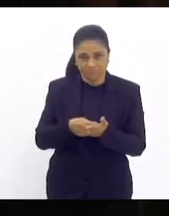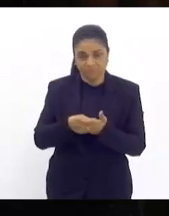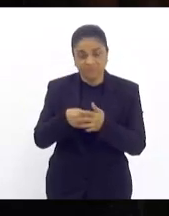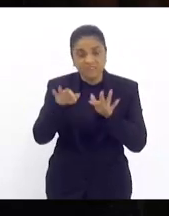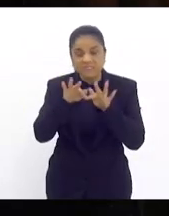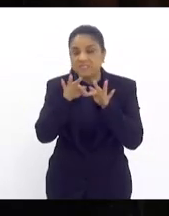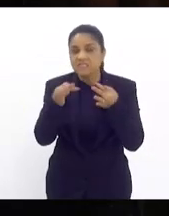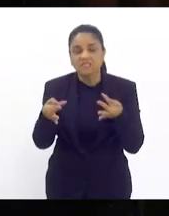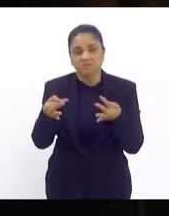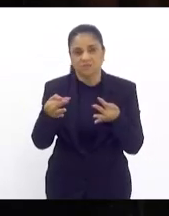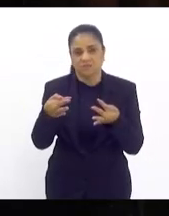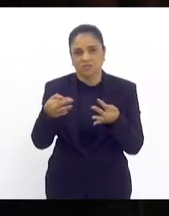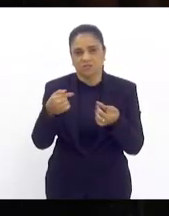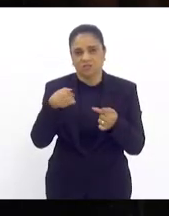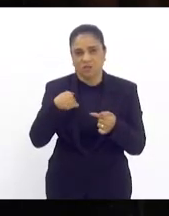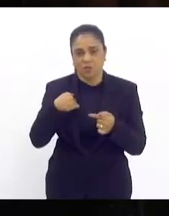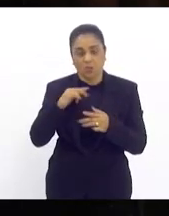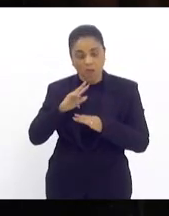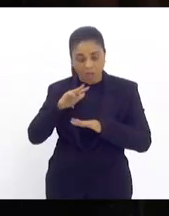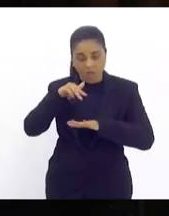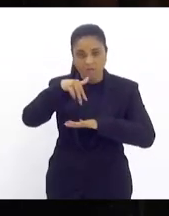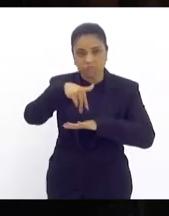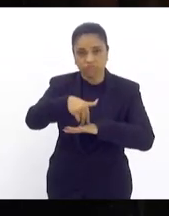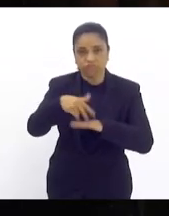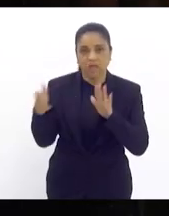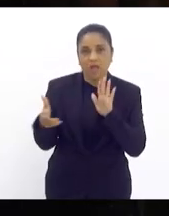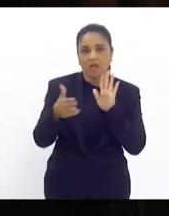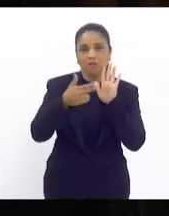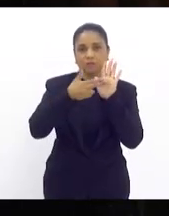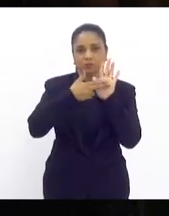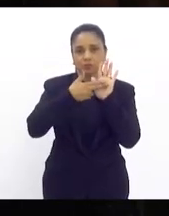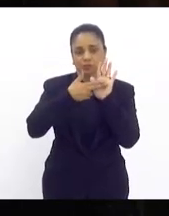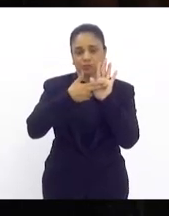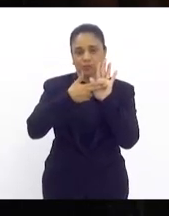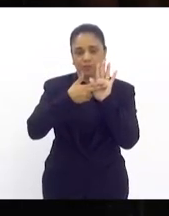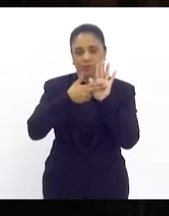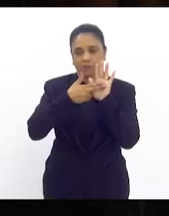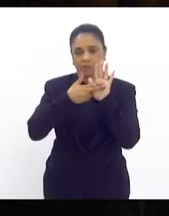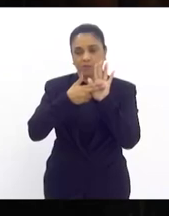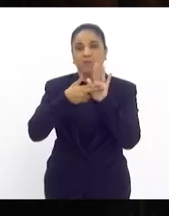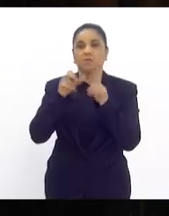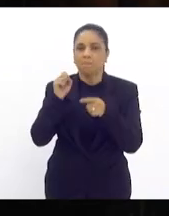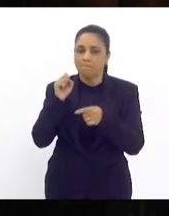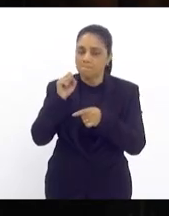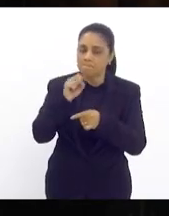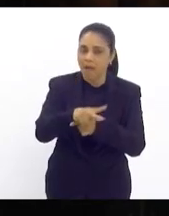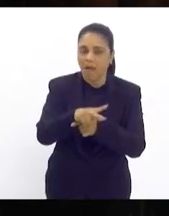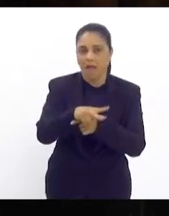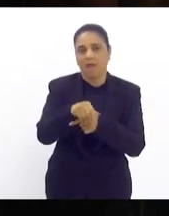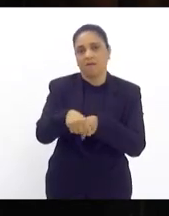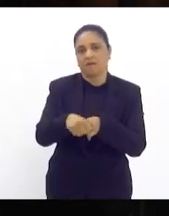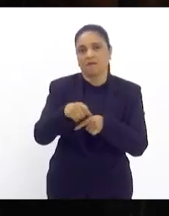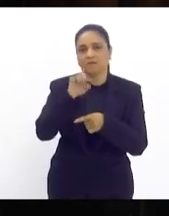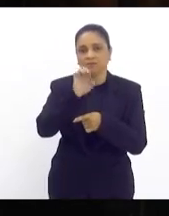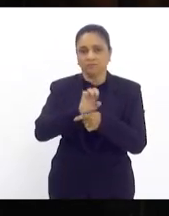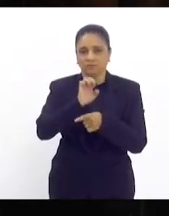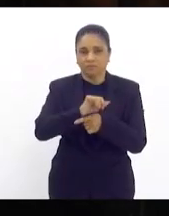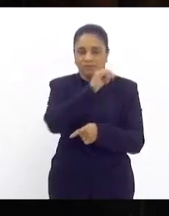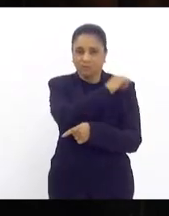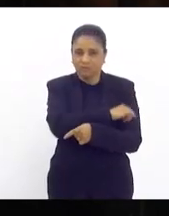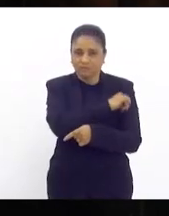vim assumir um espaço na política do estado do Rio de Janeiro diante da maior